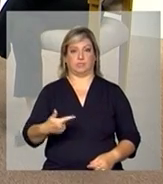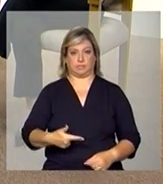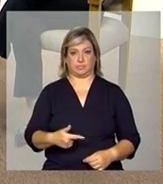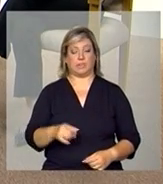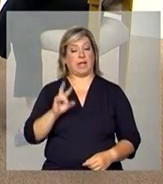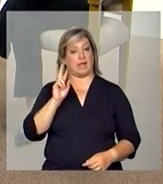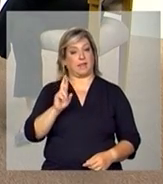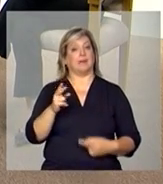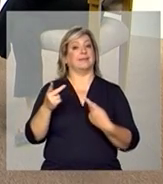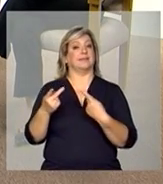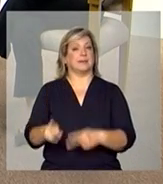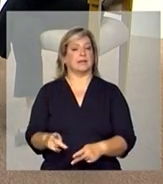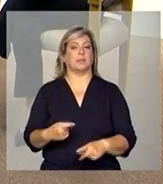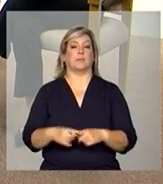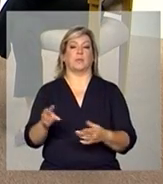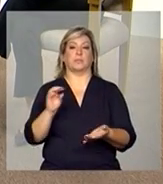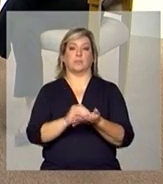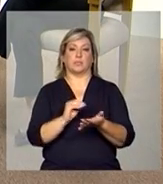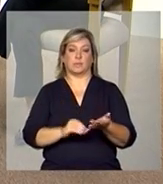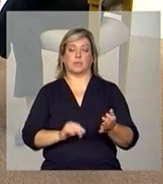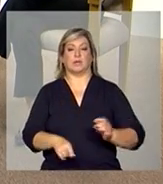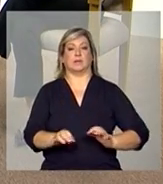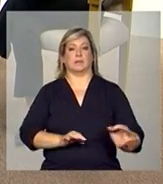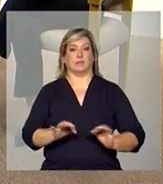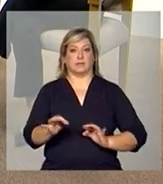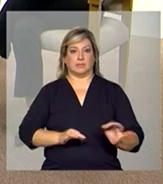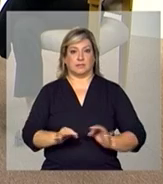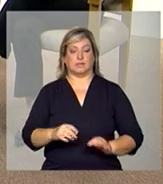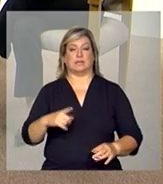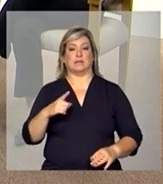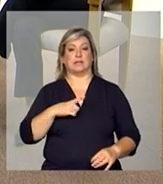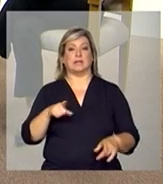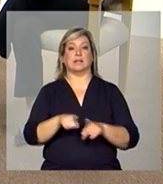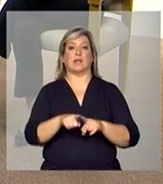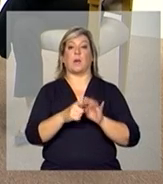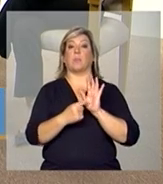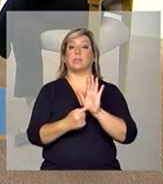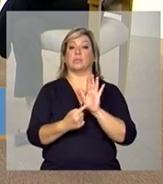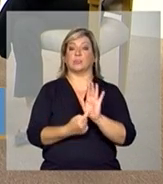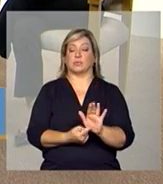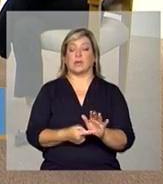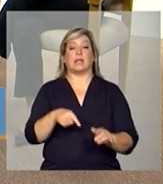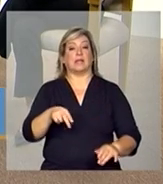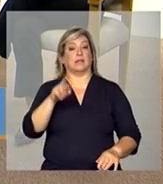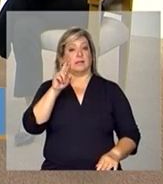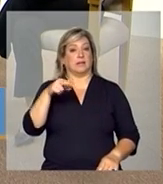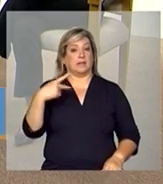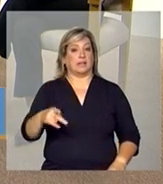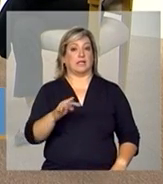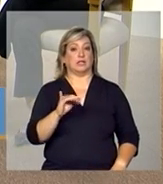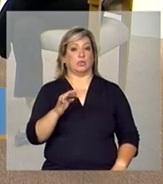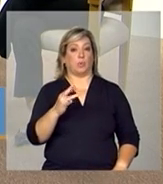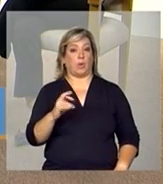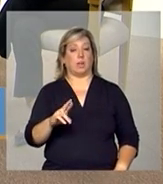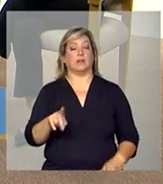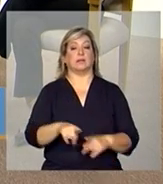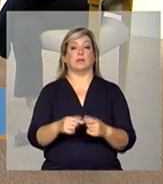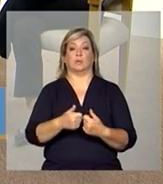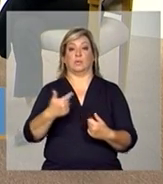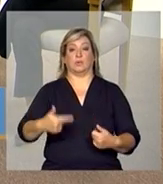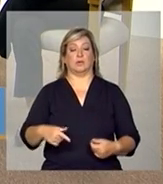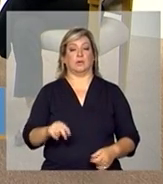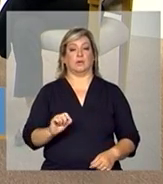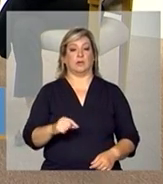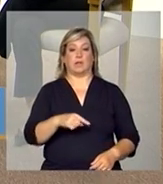do Adjunto por preenchimento do plano de ação tanto plano de ação quanto demonstrativo é responsabilidade do titular e do Adjunto preencher não pode